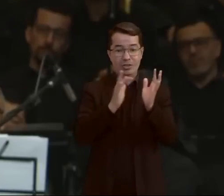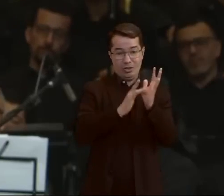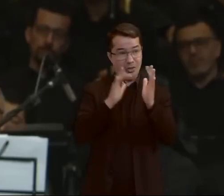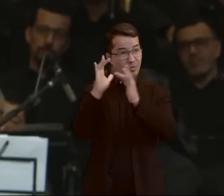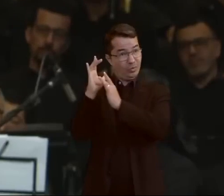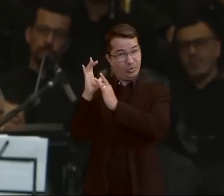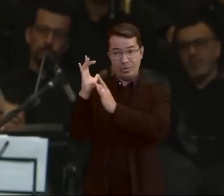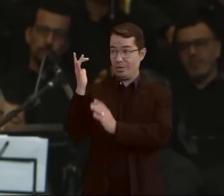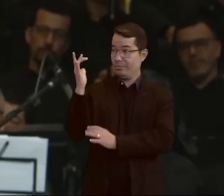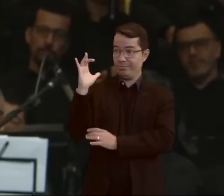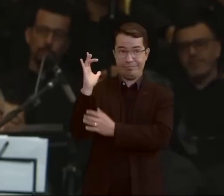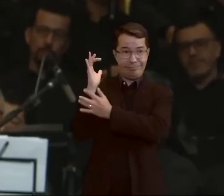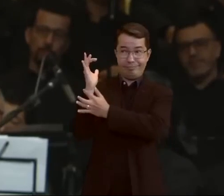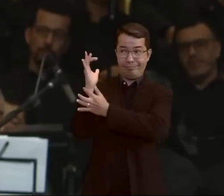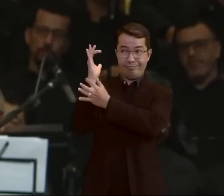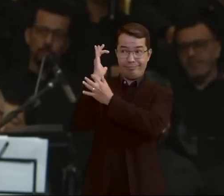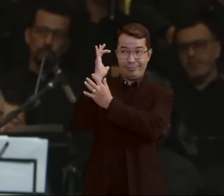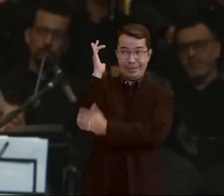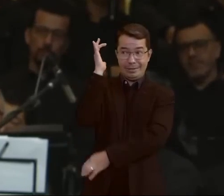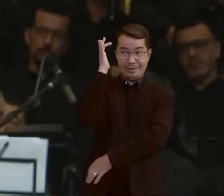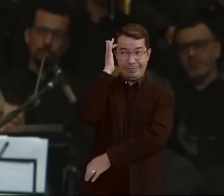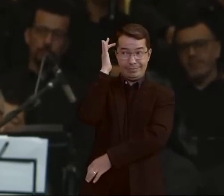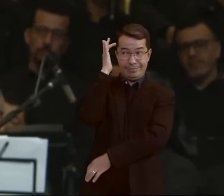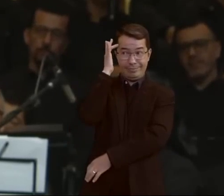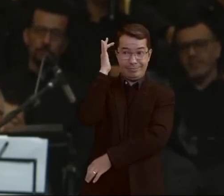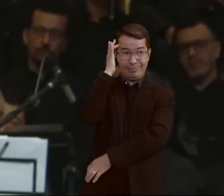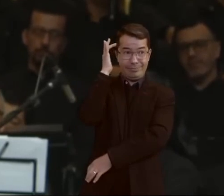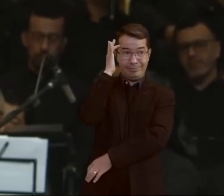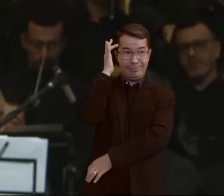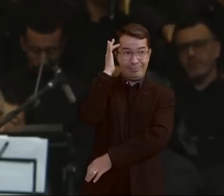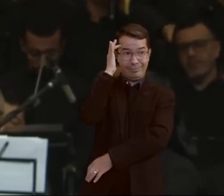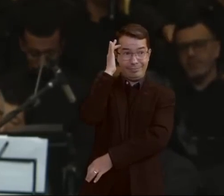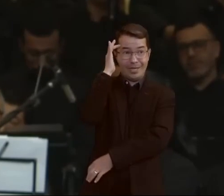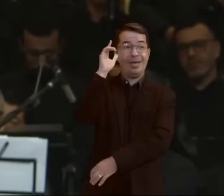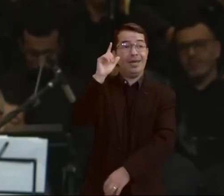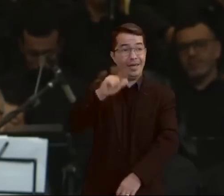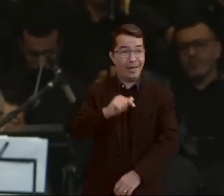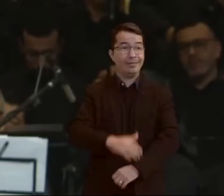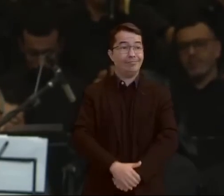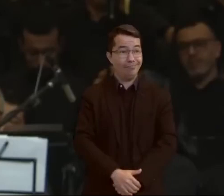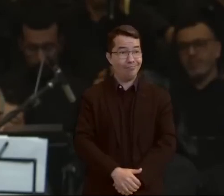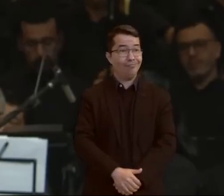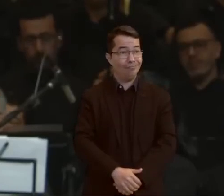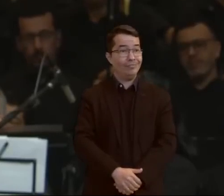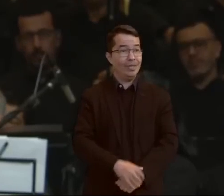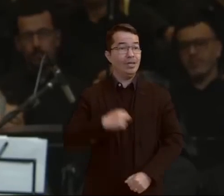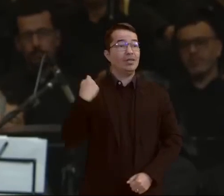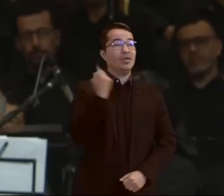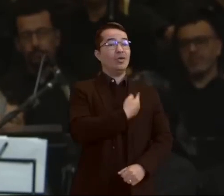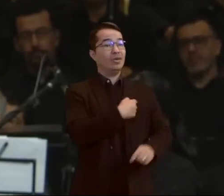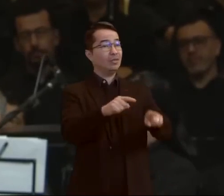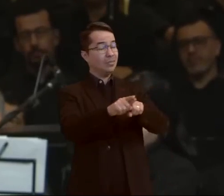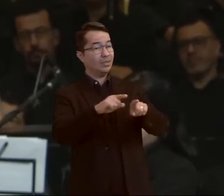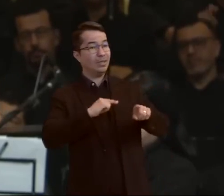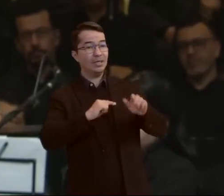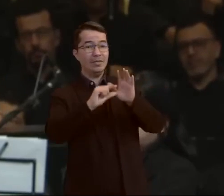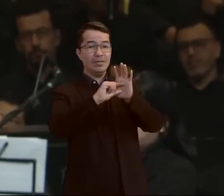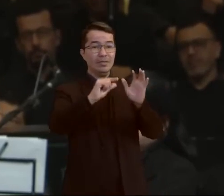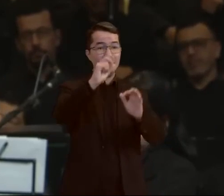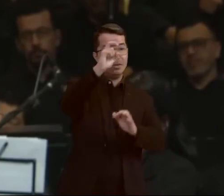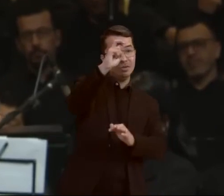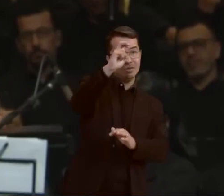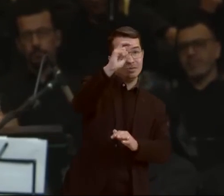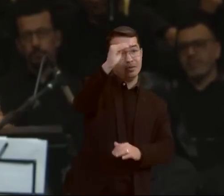7. Na verdade eu li o 8 primeiro para você entender do que ele está falando. E agora os versículos 5 e 7 ele vai dar uma lista